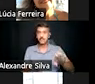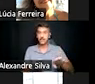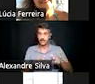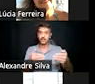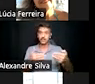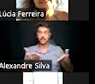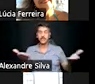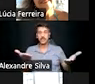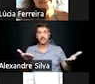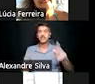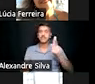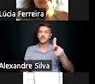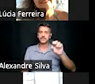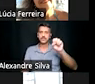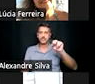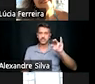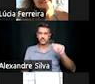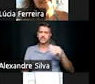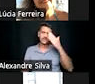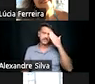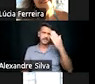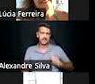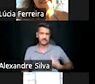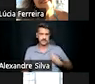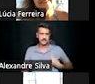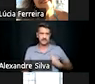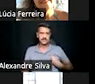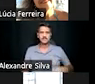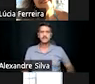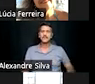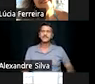professora Sônia. Obrigado aí pela presença.